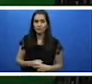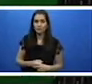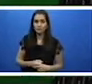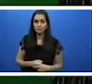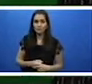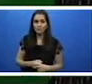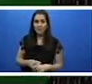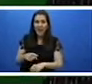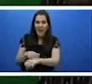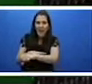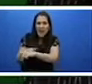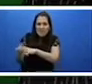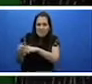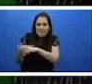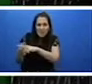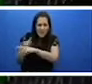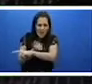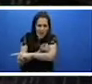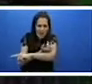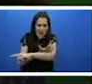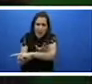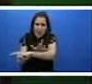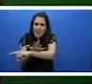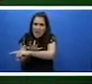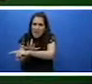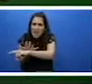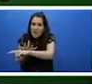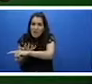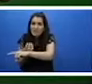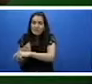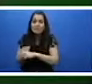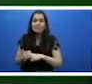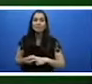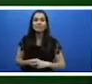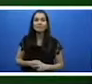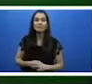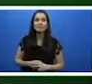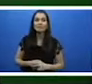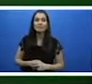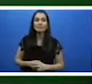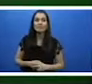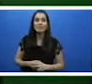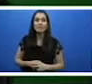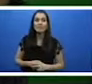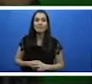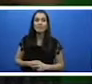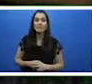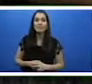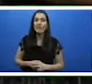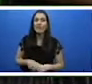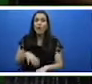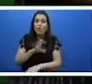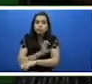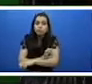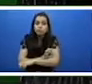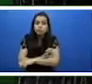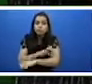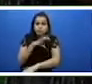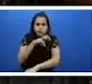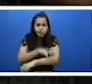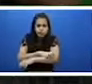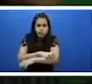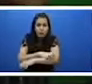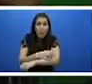entre a pele e os pelos arrepiados, olha lá que interessante, segura o calor produzido pelo